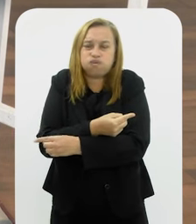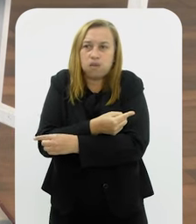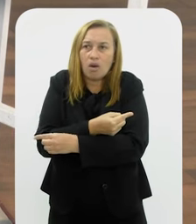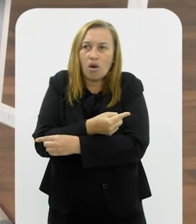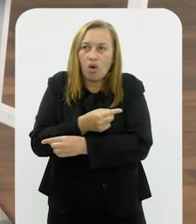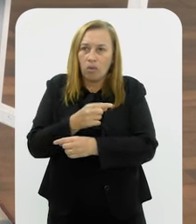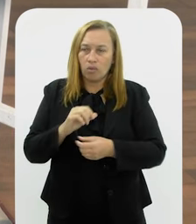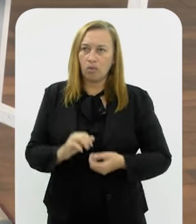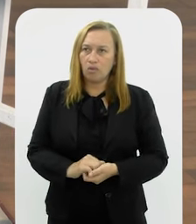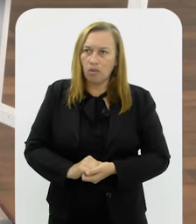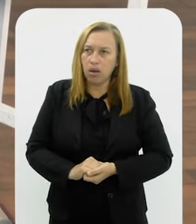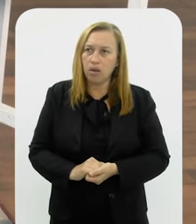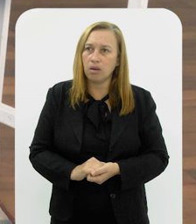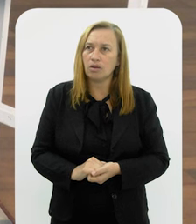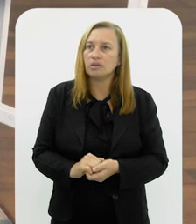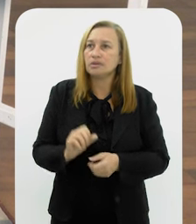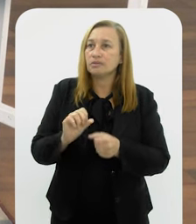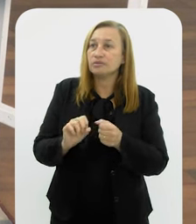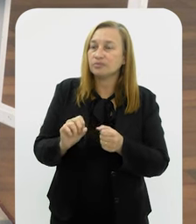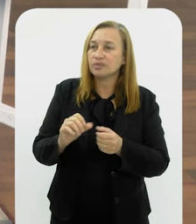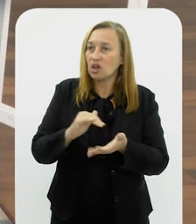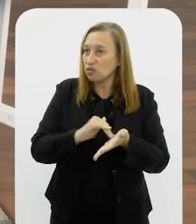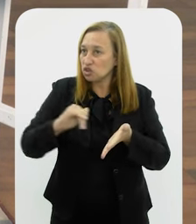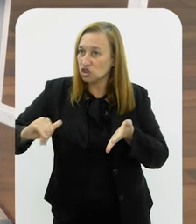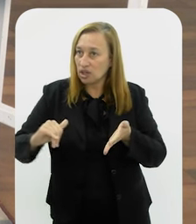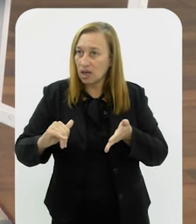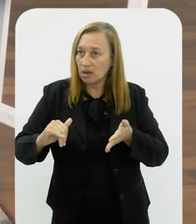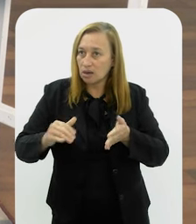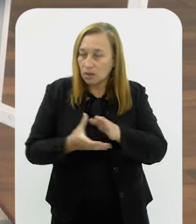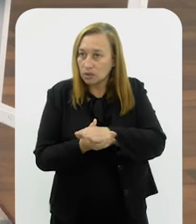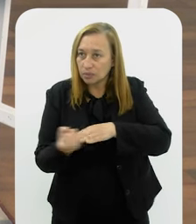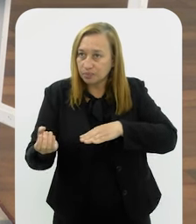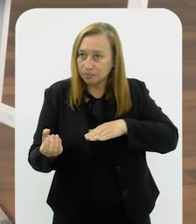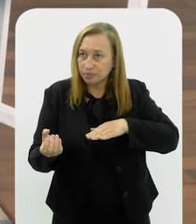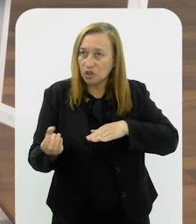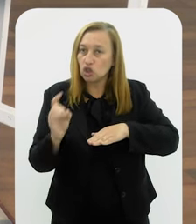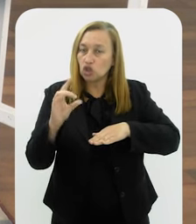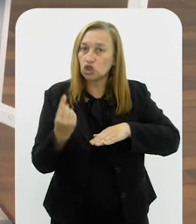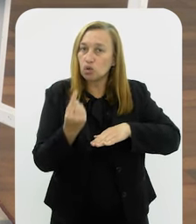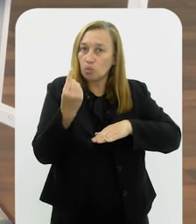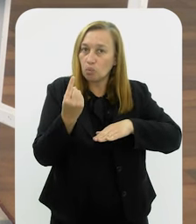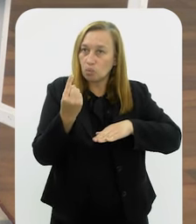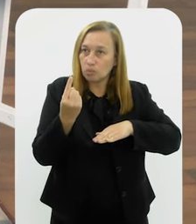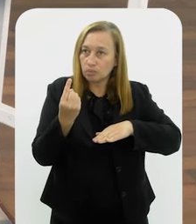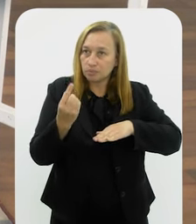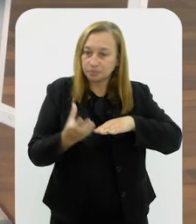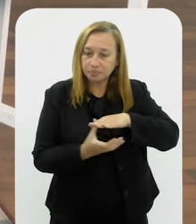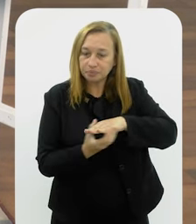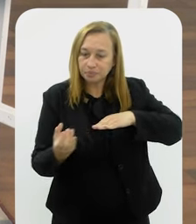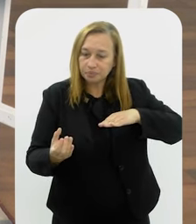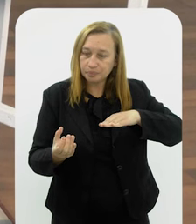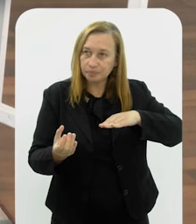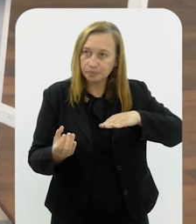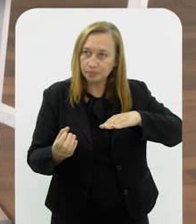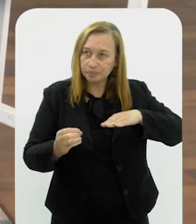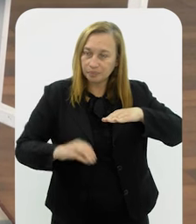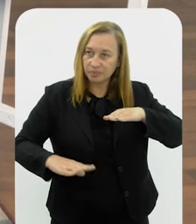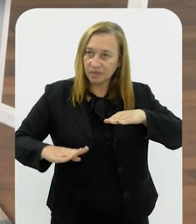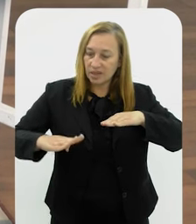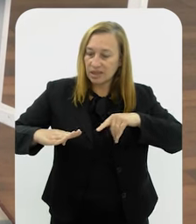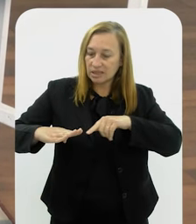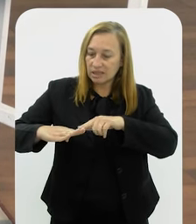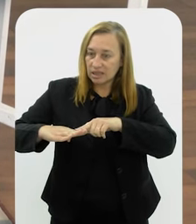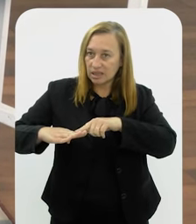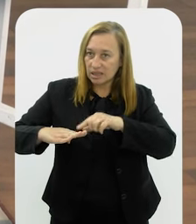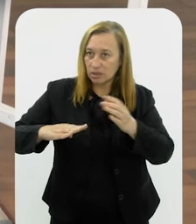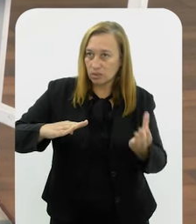ordenar. O resultado que ele estava querendo. Aí ele falou, vamos fazer uma coisa, vou tirar um sapato, vou tirar de um pé. Já marcar só um pé. Tchau. Aí ficou muito